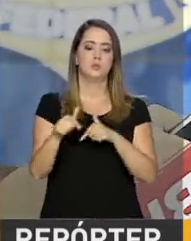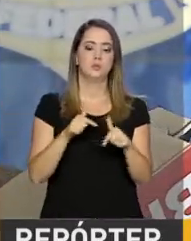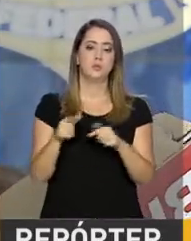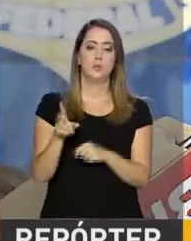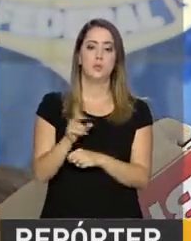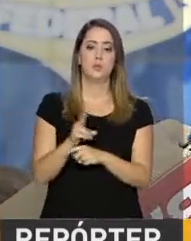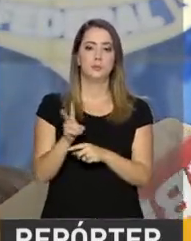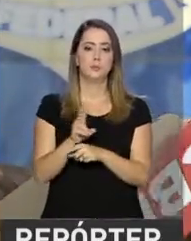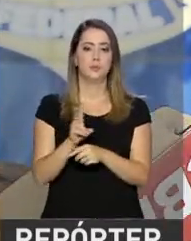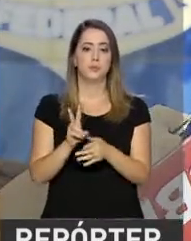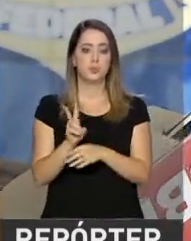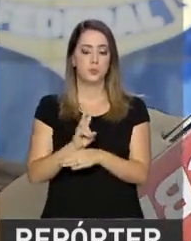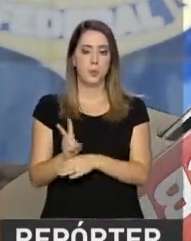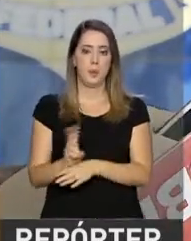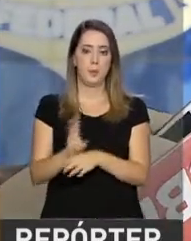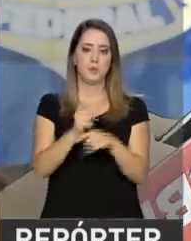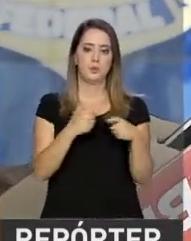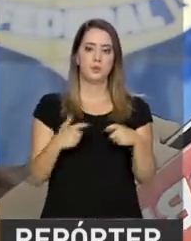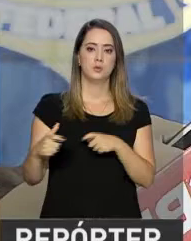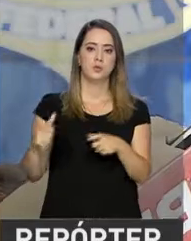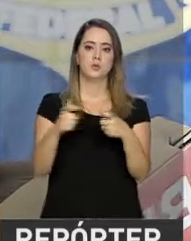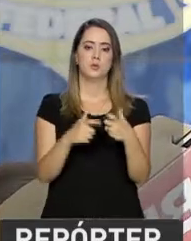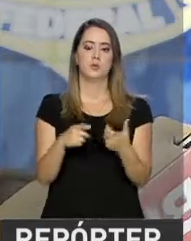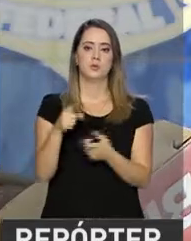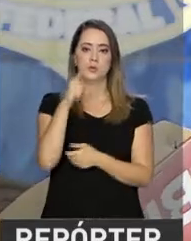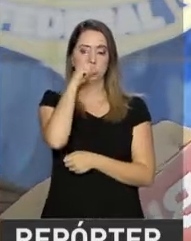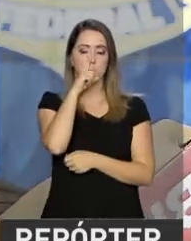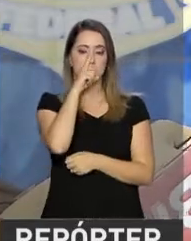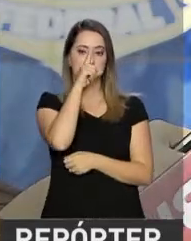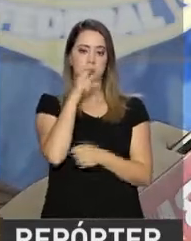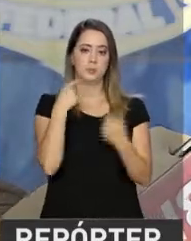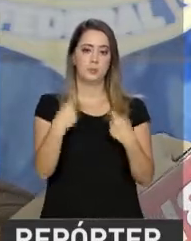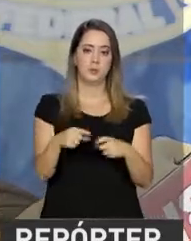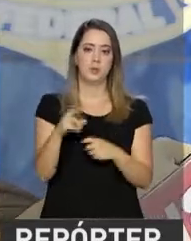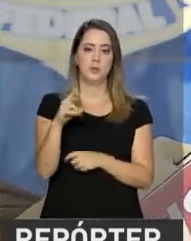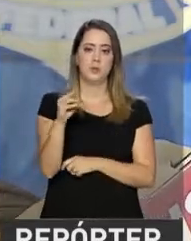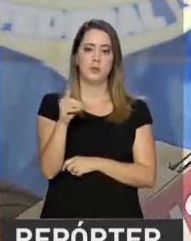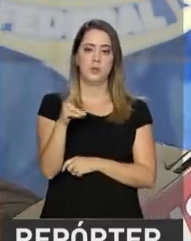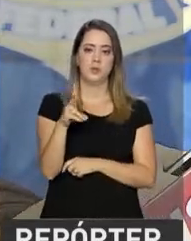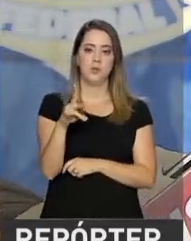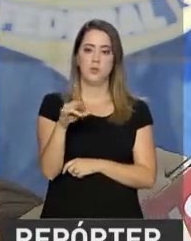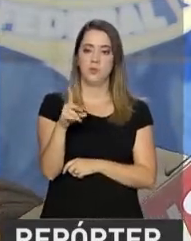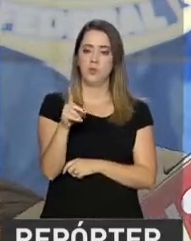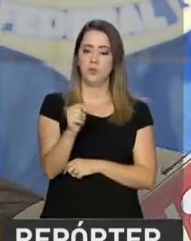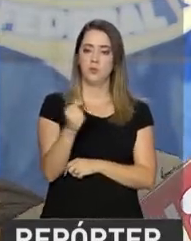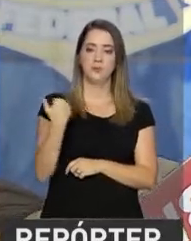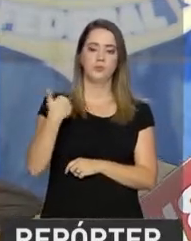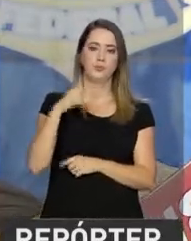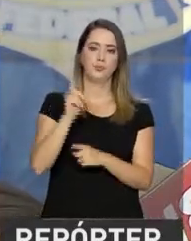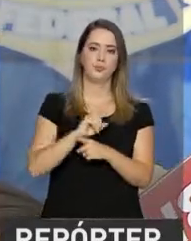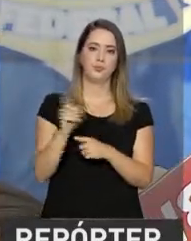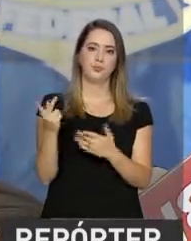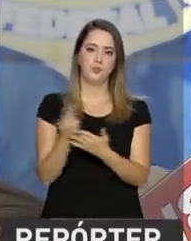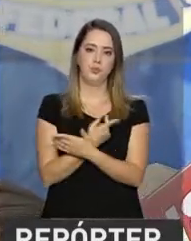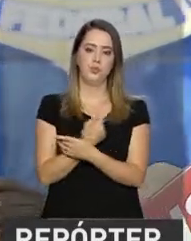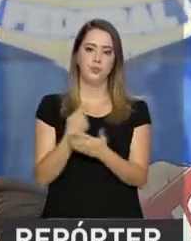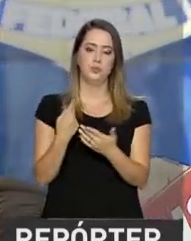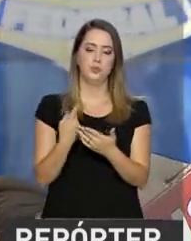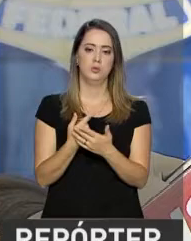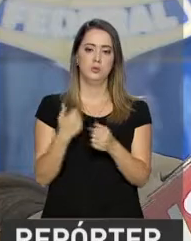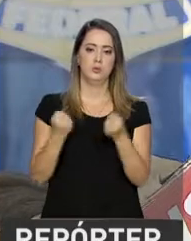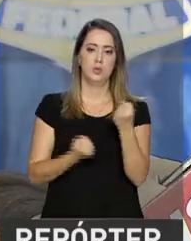monitorado nos pontos críticos das rodovias onde tem a possibilidade de maior ocorrência de acidentes nesses pontos